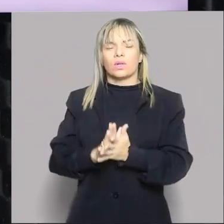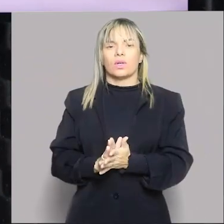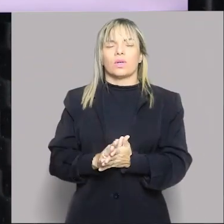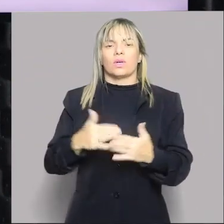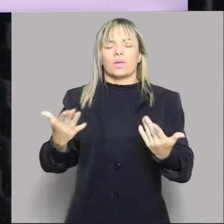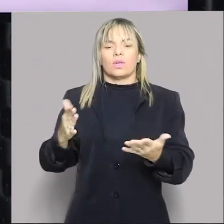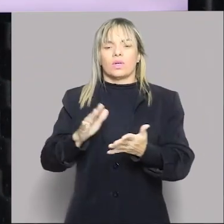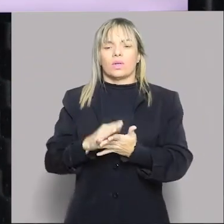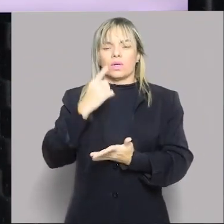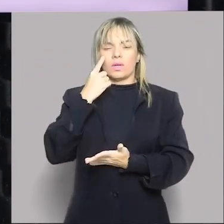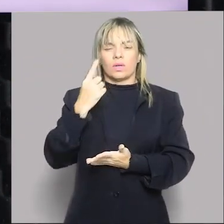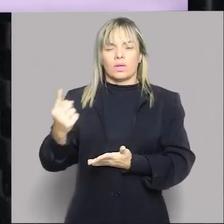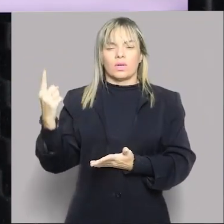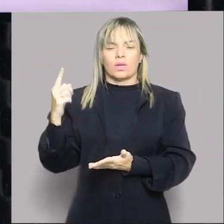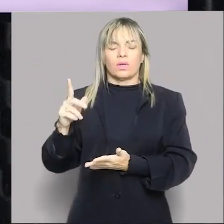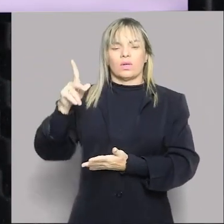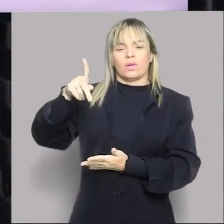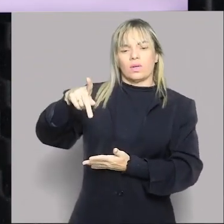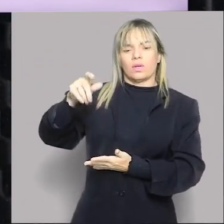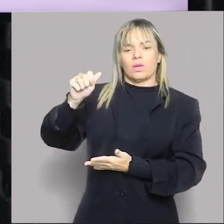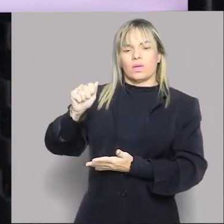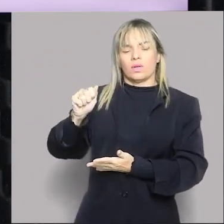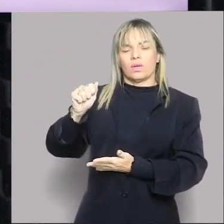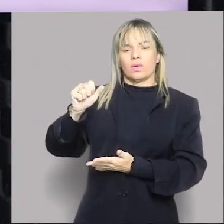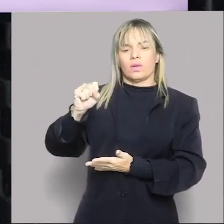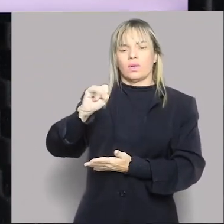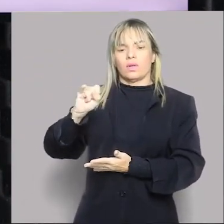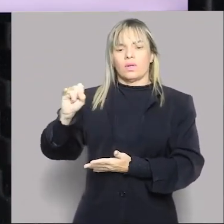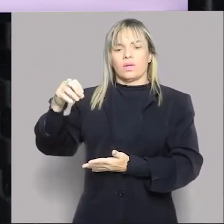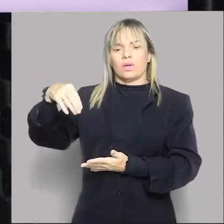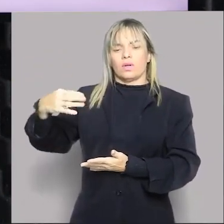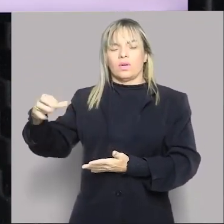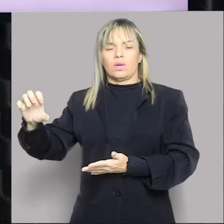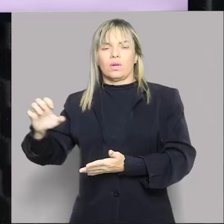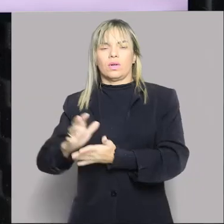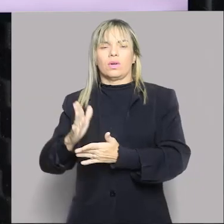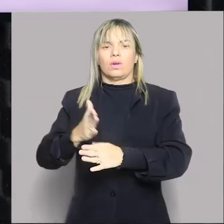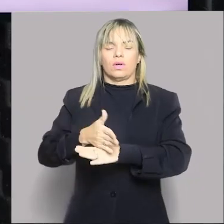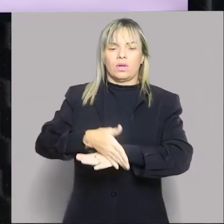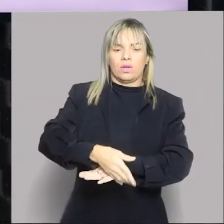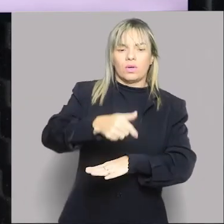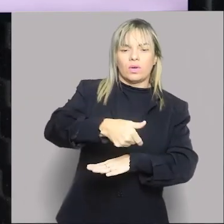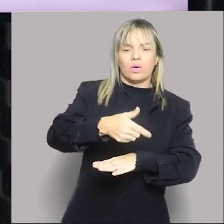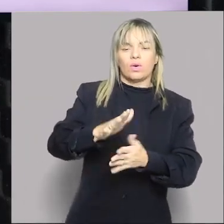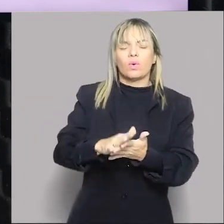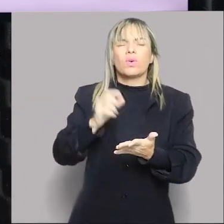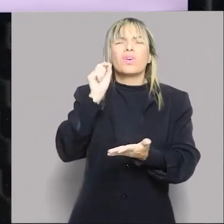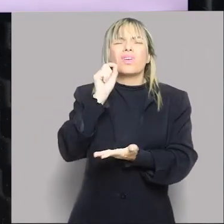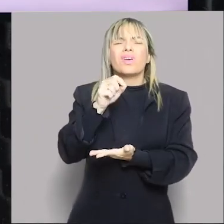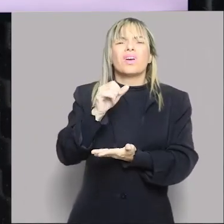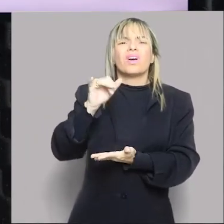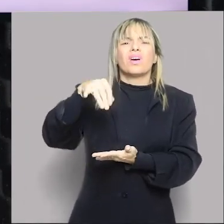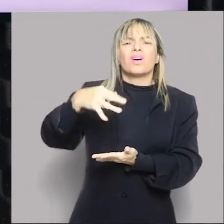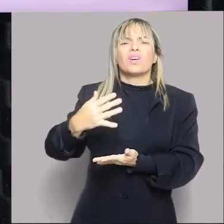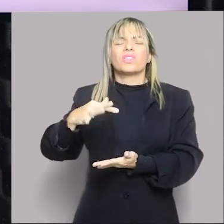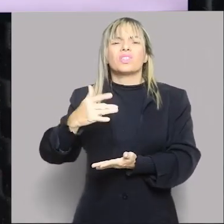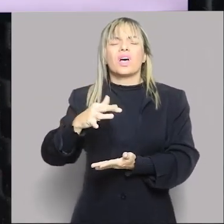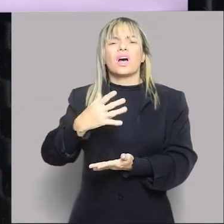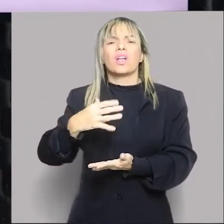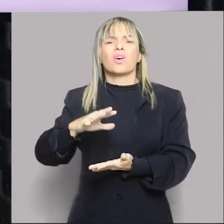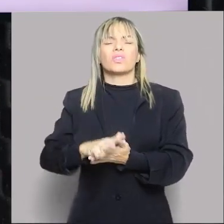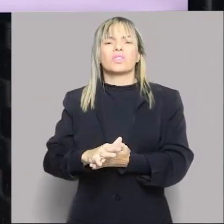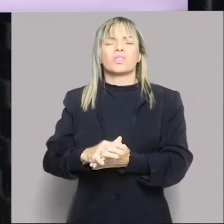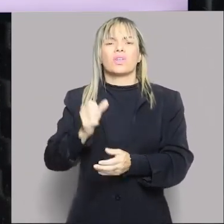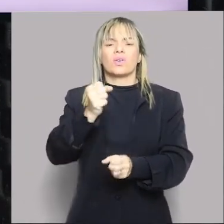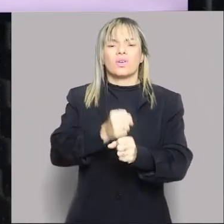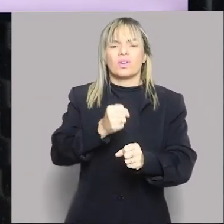novela no caso, Passione. É uma instalação. Professor, o que é uma instalação? Vamos pesquisar porque a gente tem que entender isso. Parece uma fotografia,